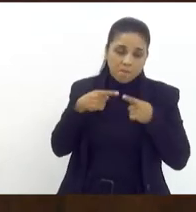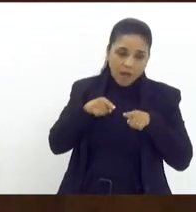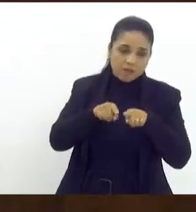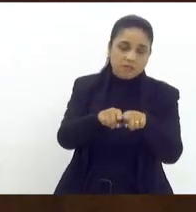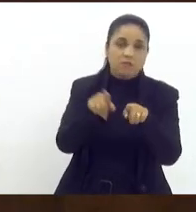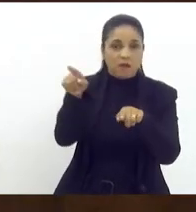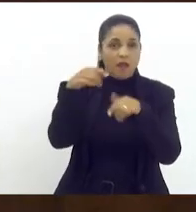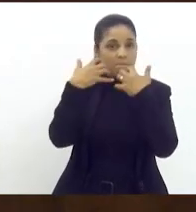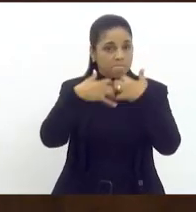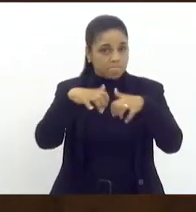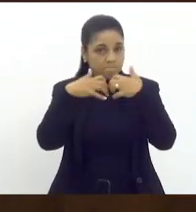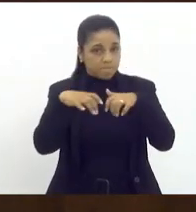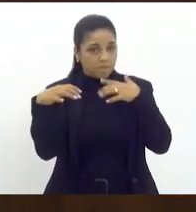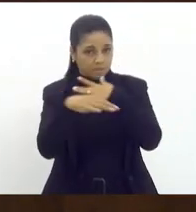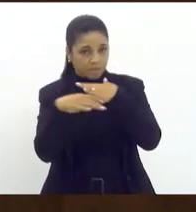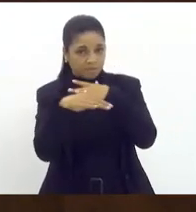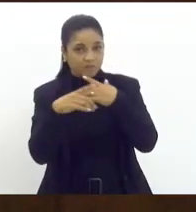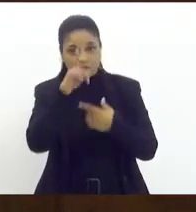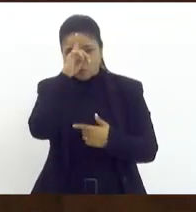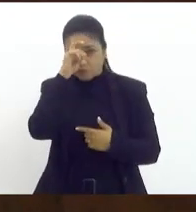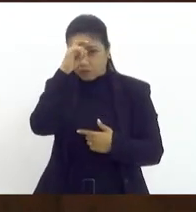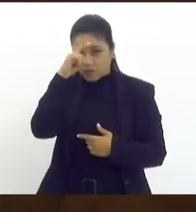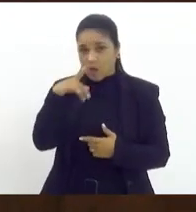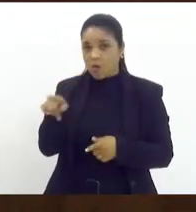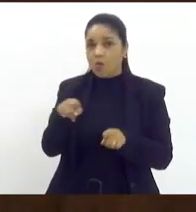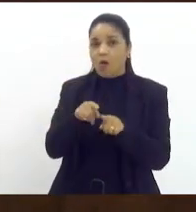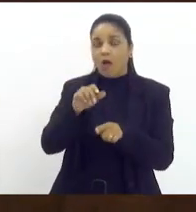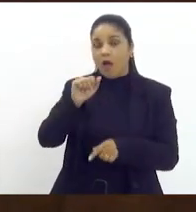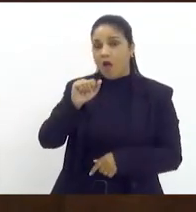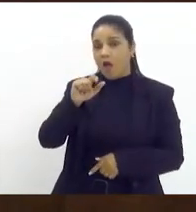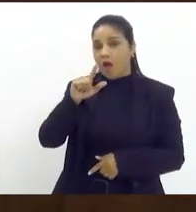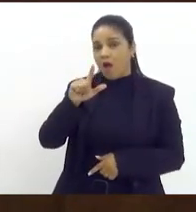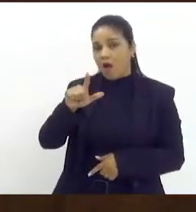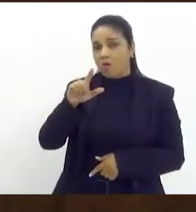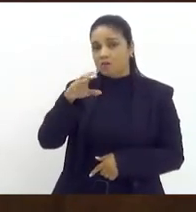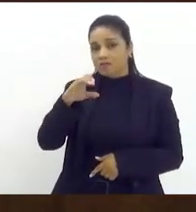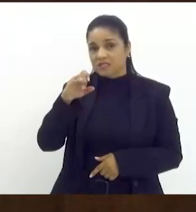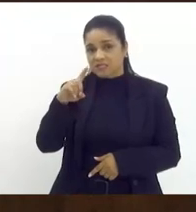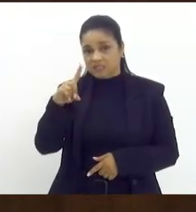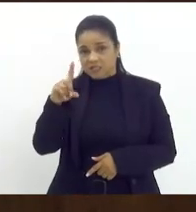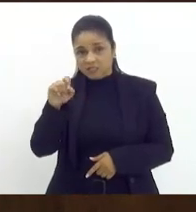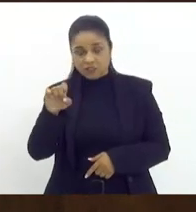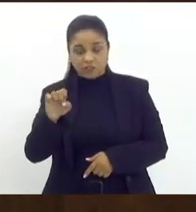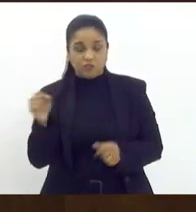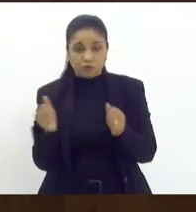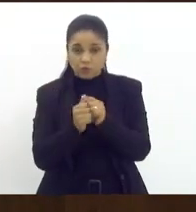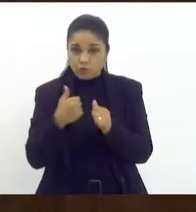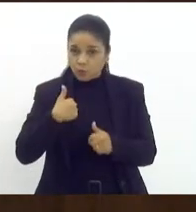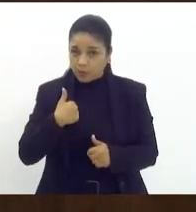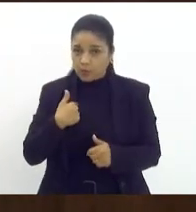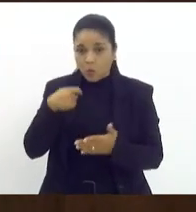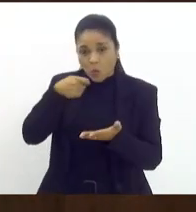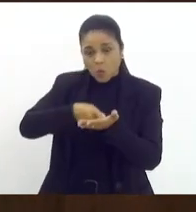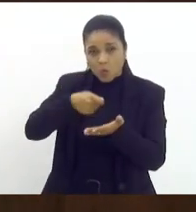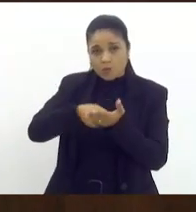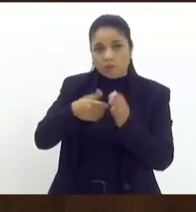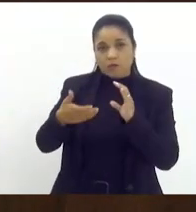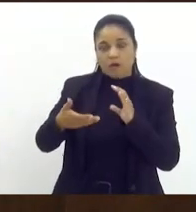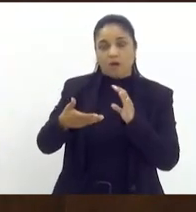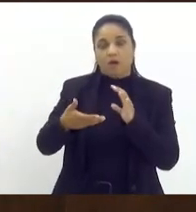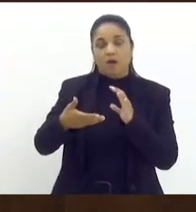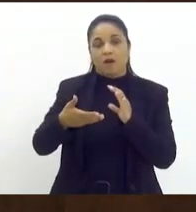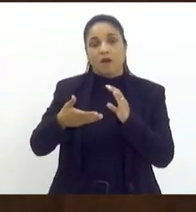em Petrópolis nós conseguimos no hospital Alcides Carneiro a partir de uma indicação minha na Câmara que foi cumprida Pelo hospital Alcides Carneiro